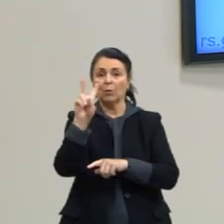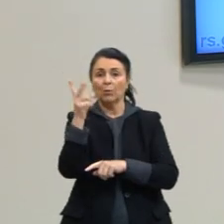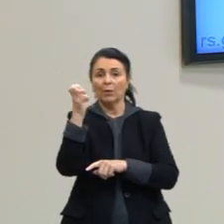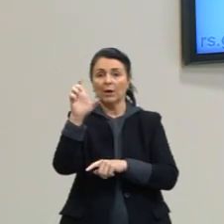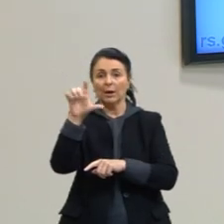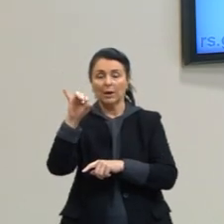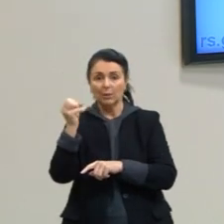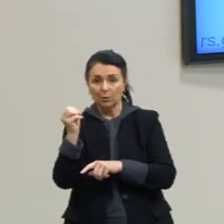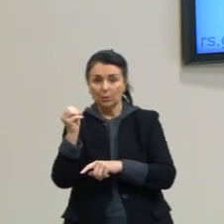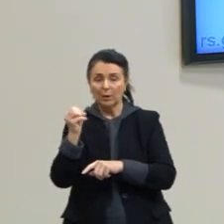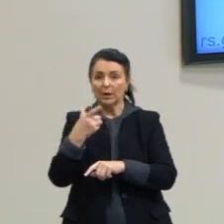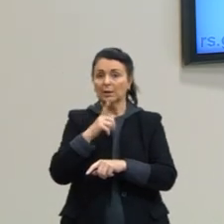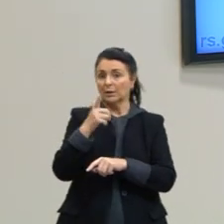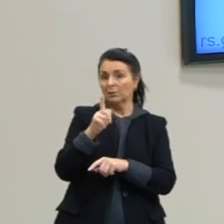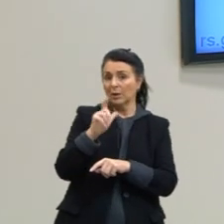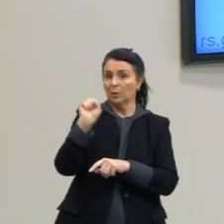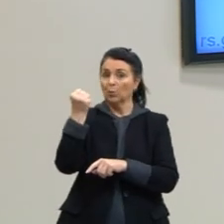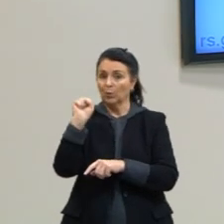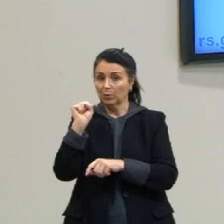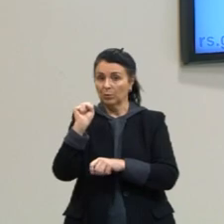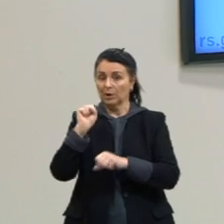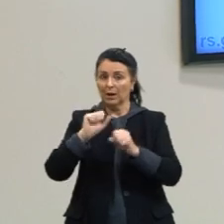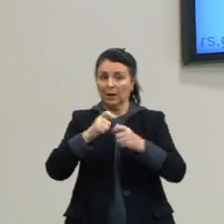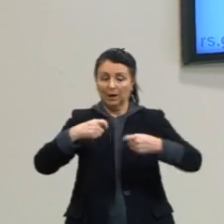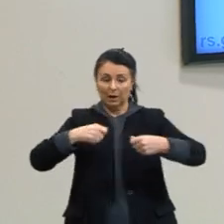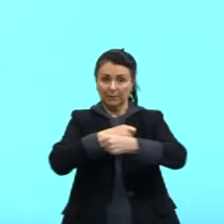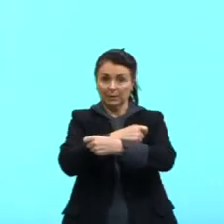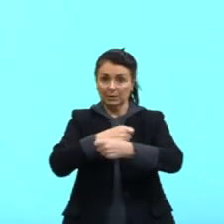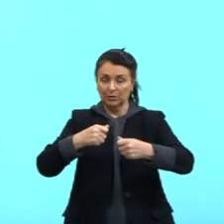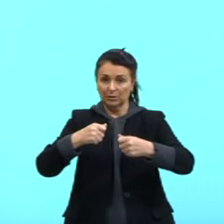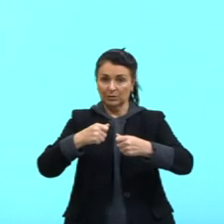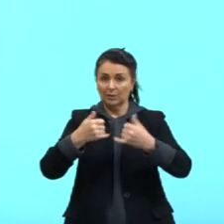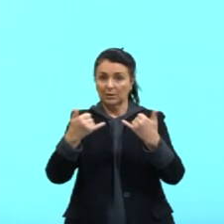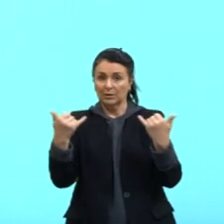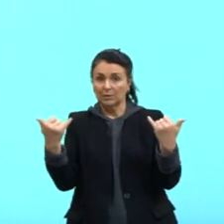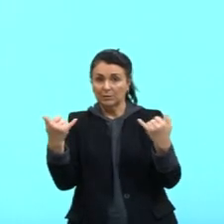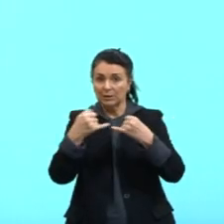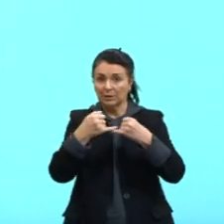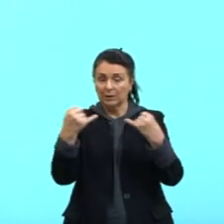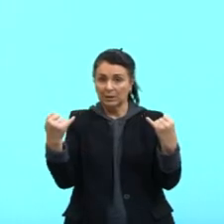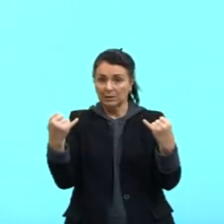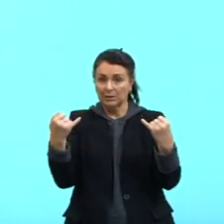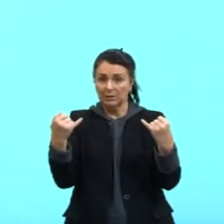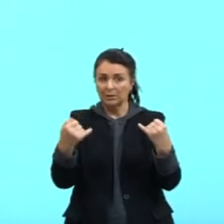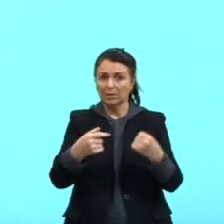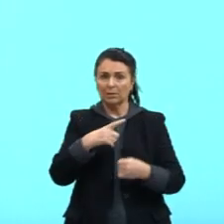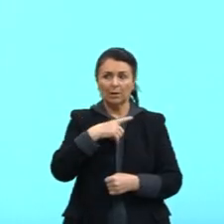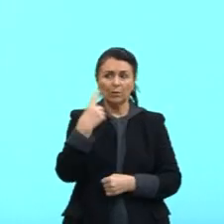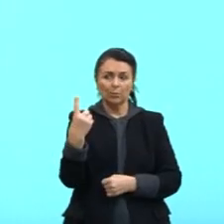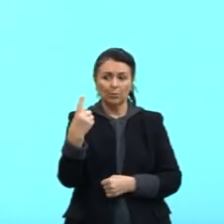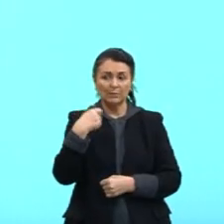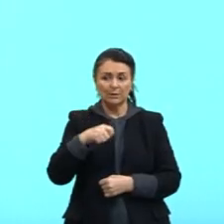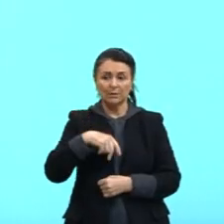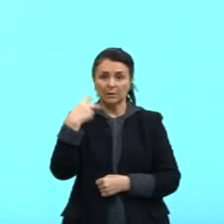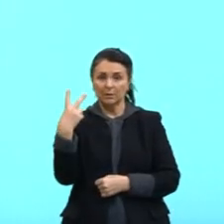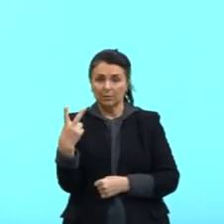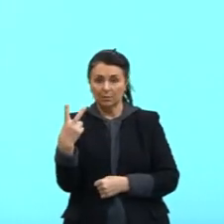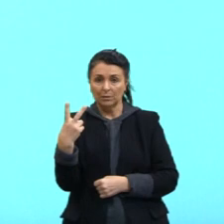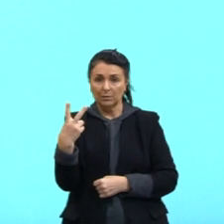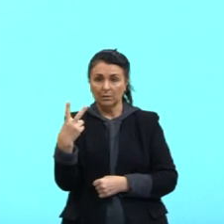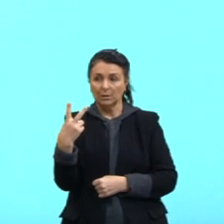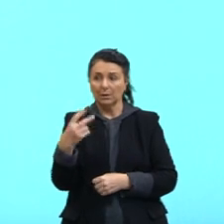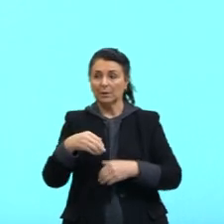ao invés de 8 elétrons na camada de valência tá então se eu tenho e eu e eu preciso ter dois eu preciso que ele